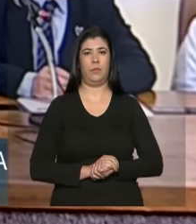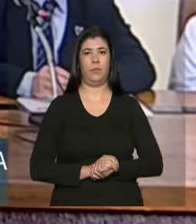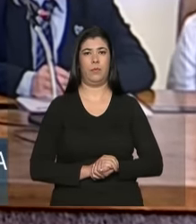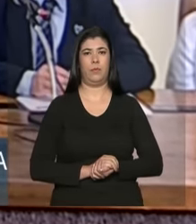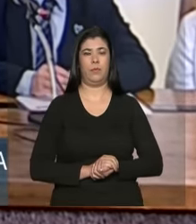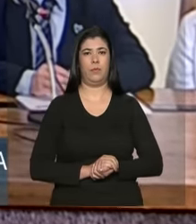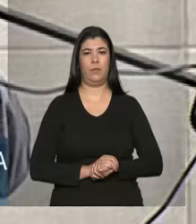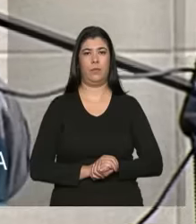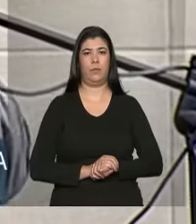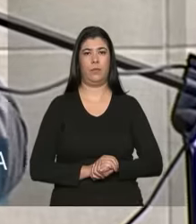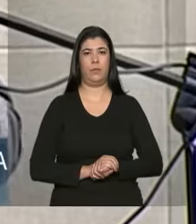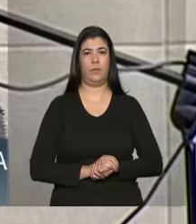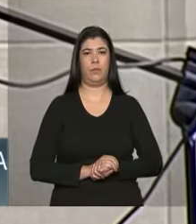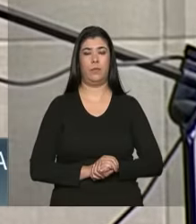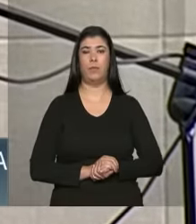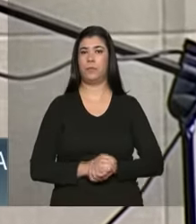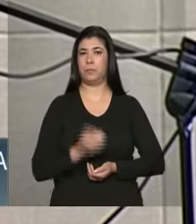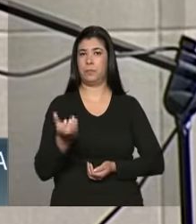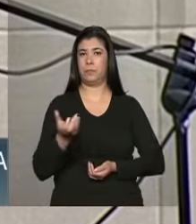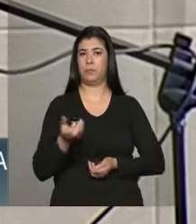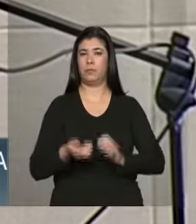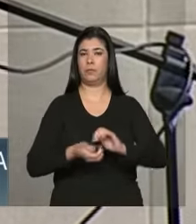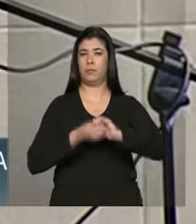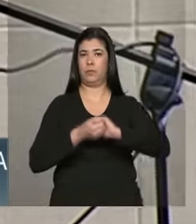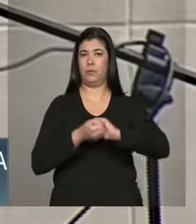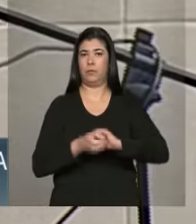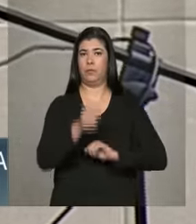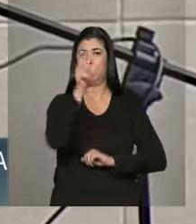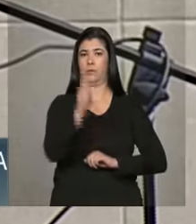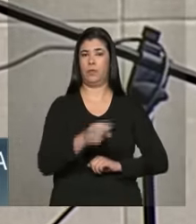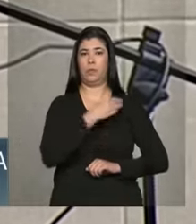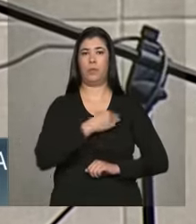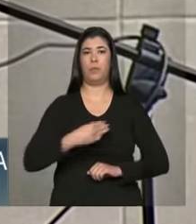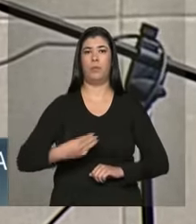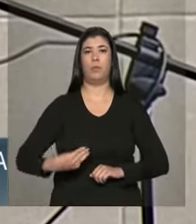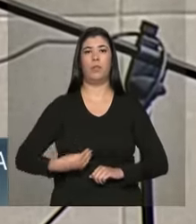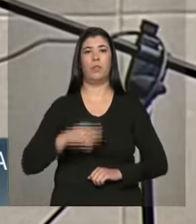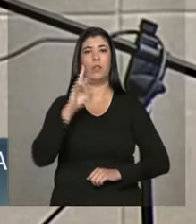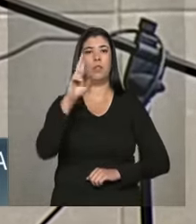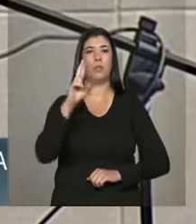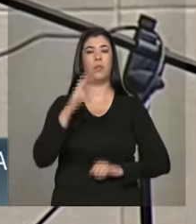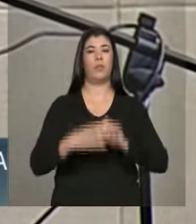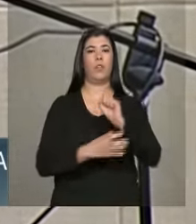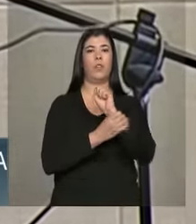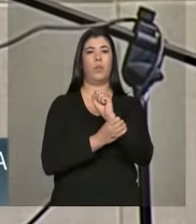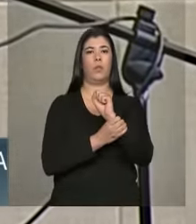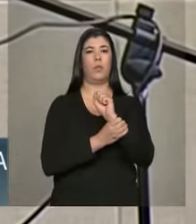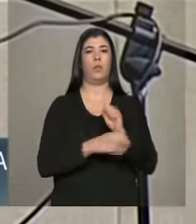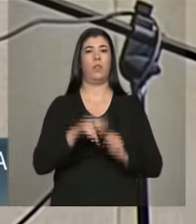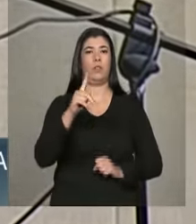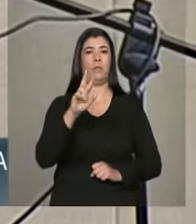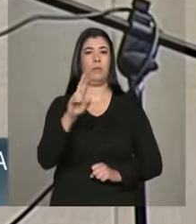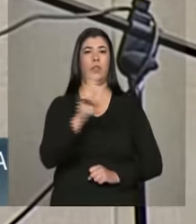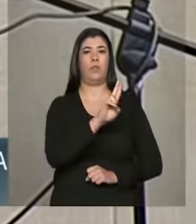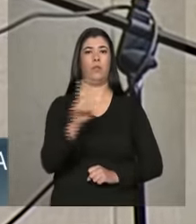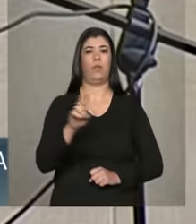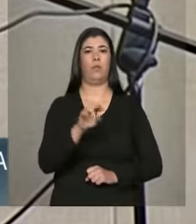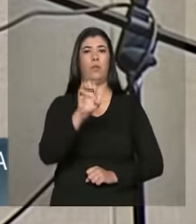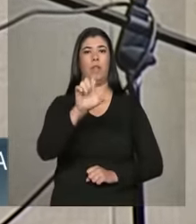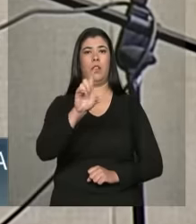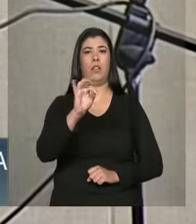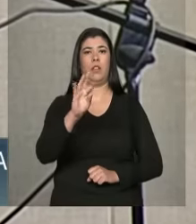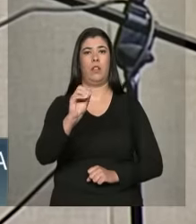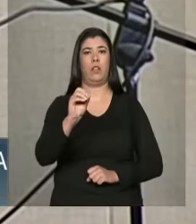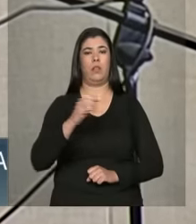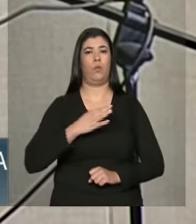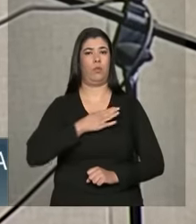momento quero saudar sua excelência Ministro de estado chefe de gabinete de segurança da presidente da república General José elito Carvalho